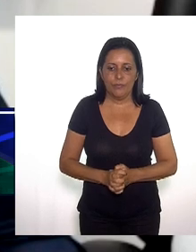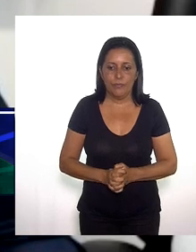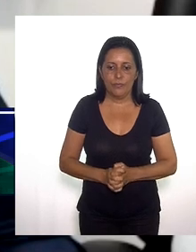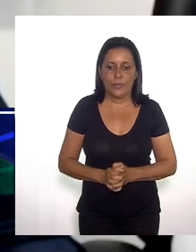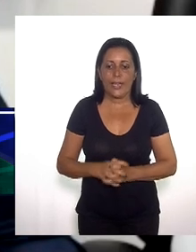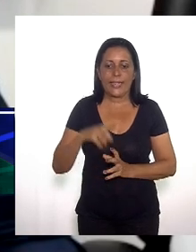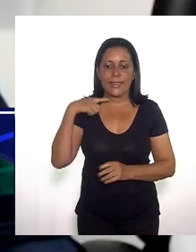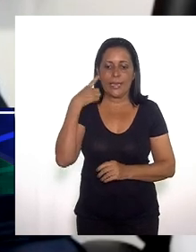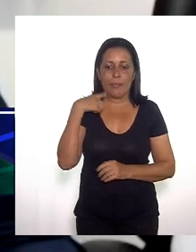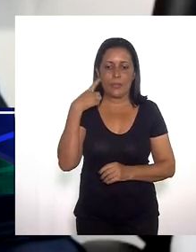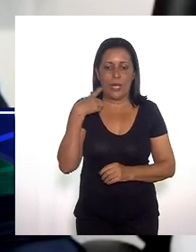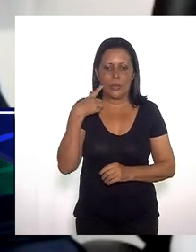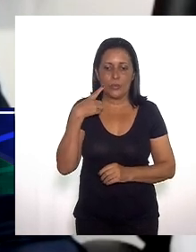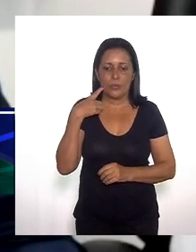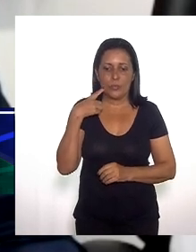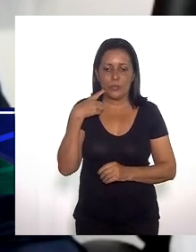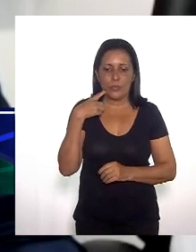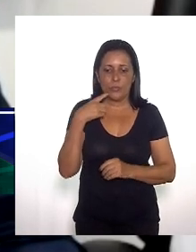Deputado